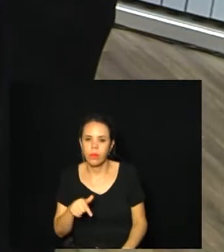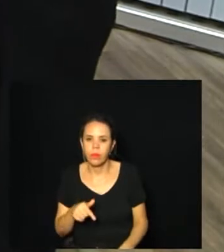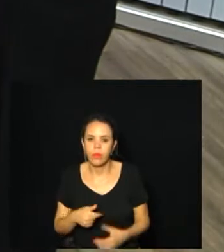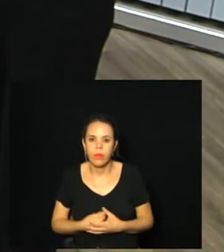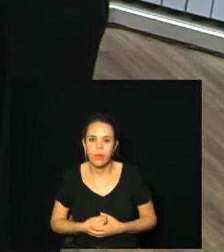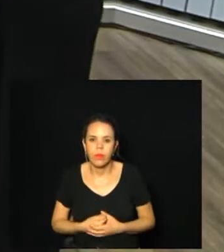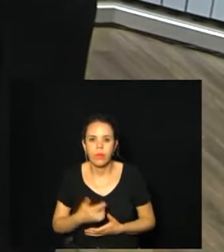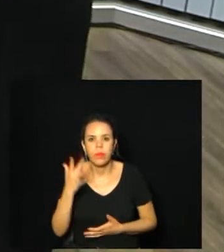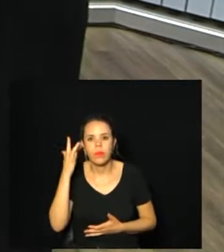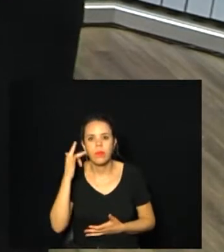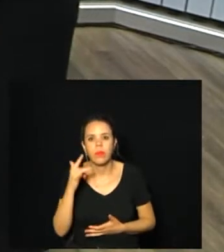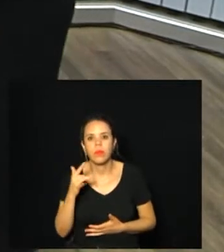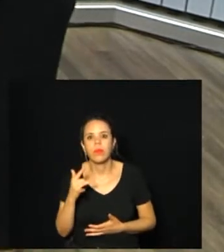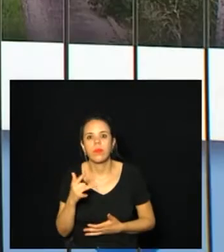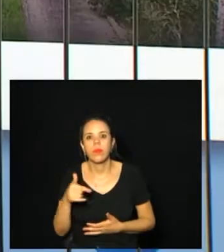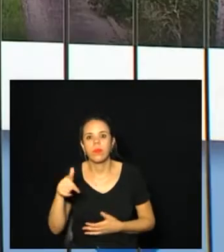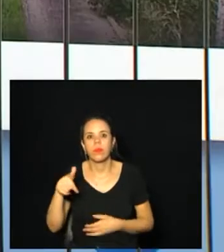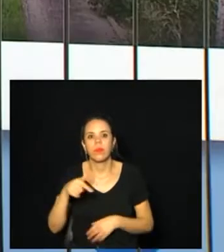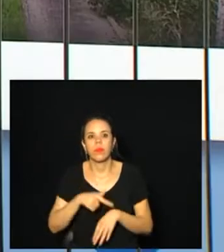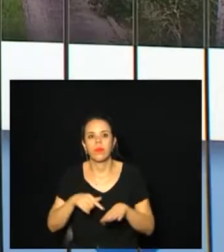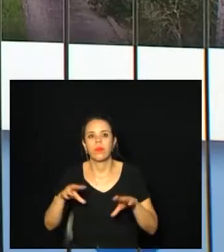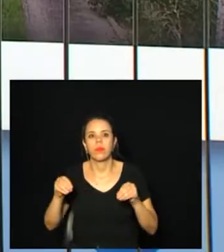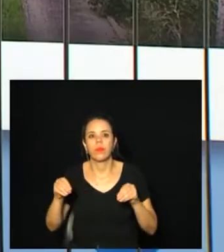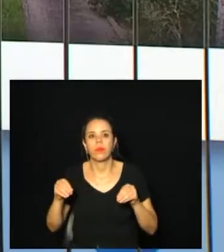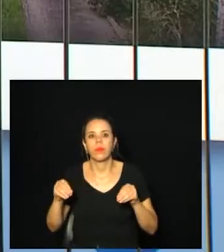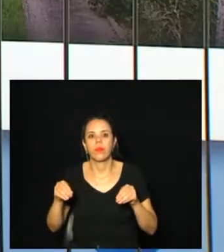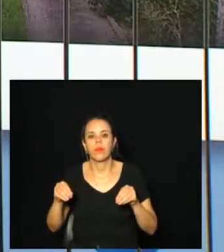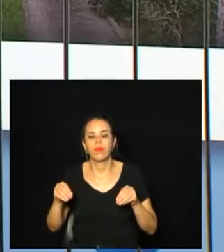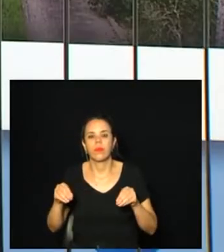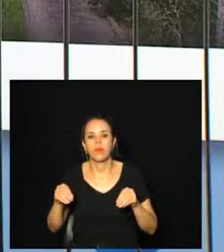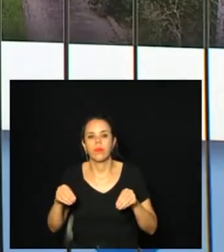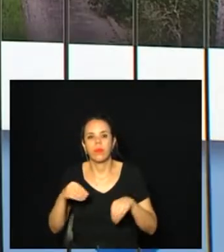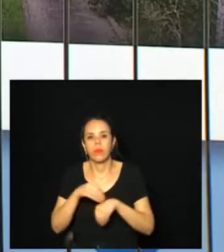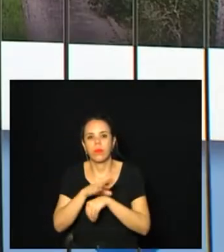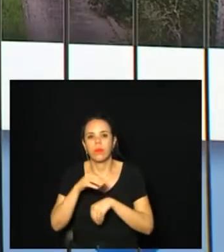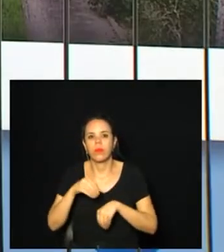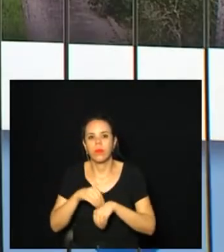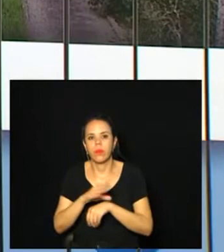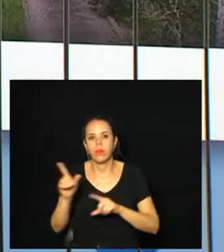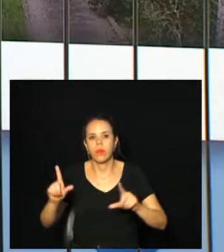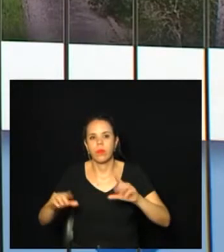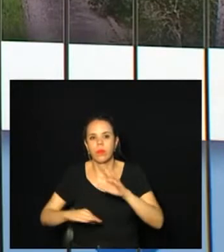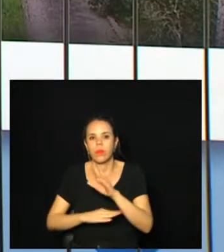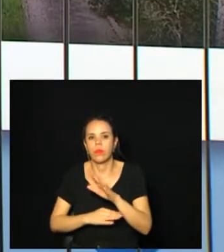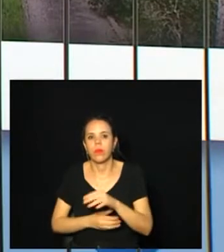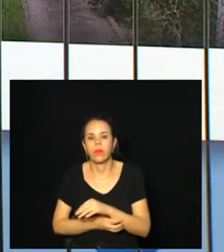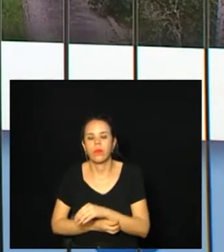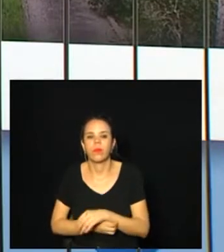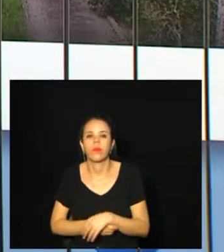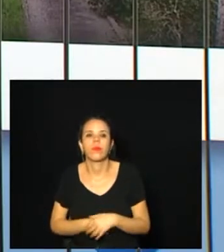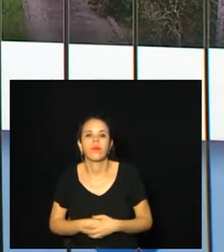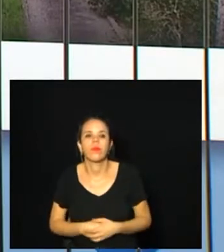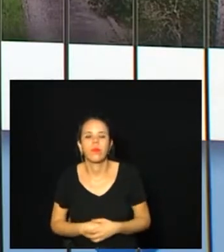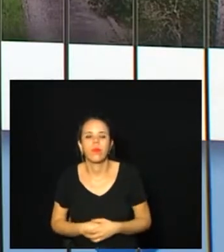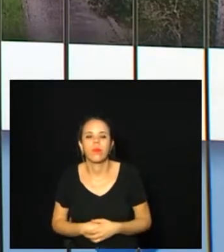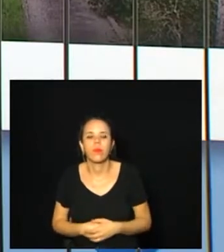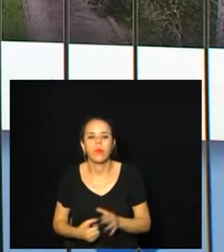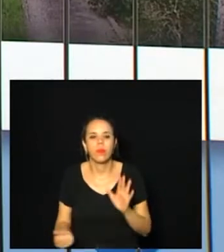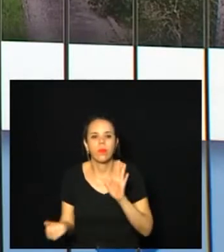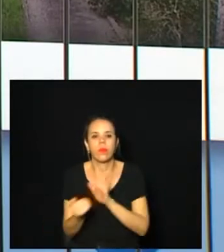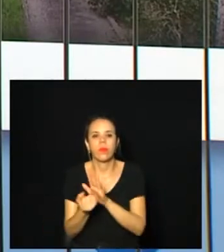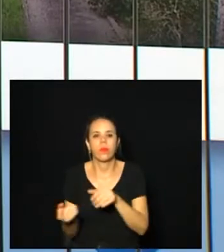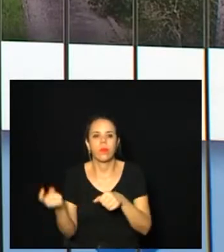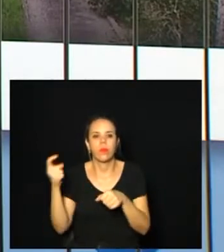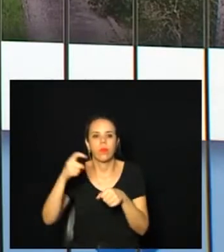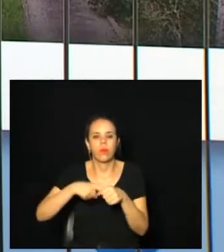concerto de amanhã, a partir das 7 horas da noite, que vai ser transmitido pela TV Câmara Campinas, marca o